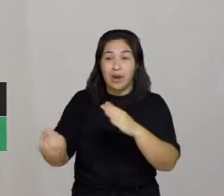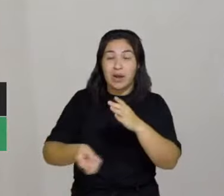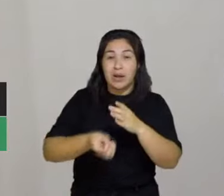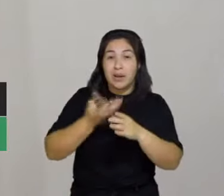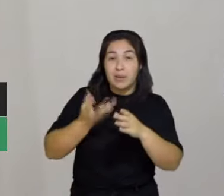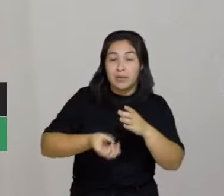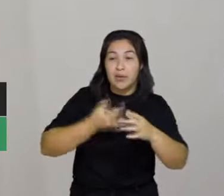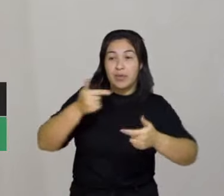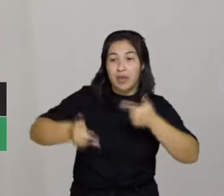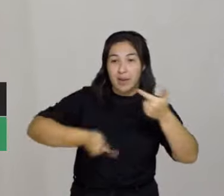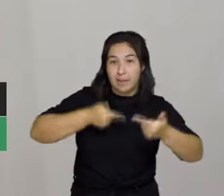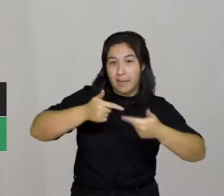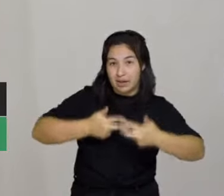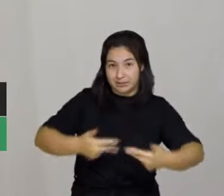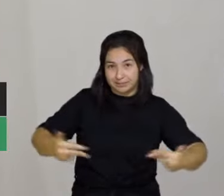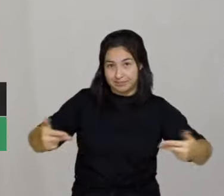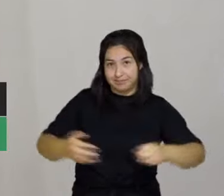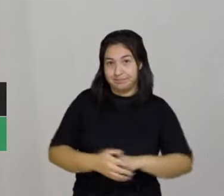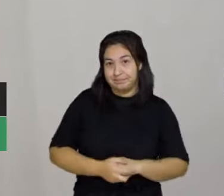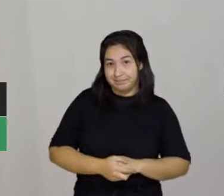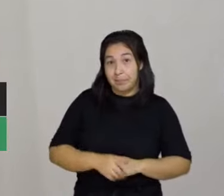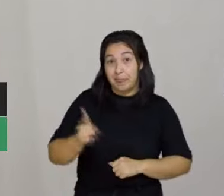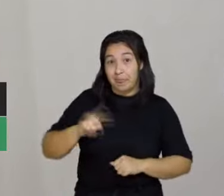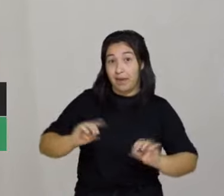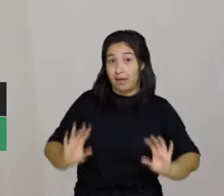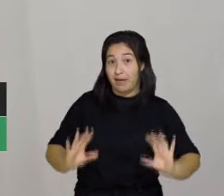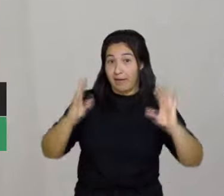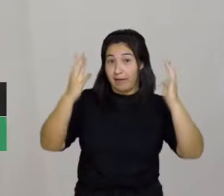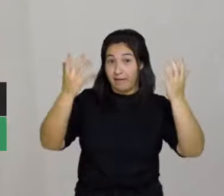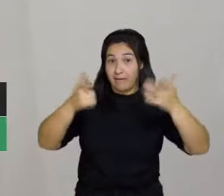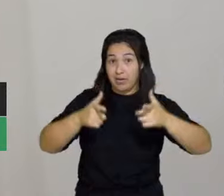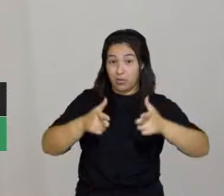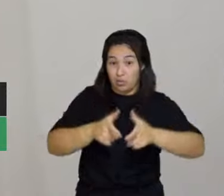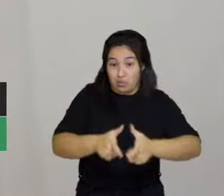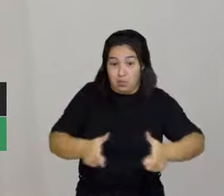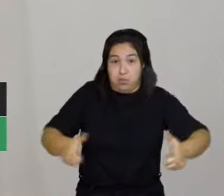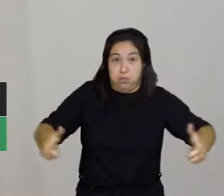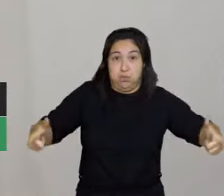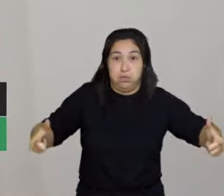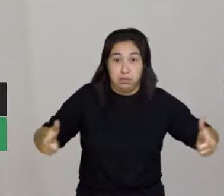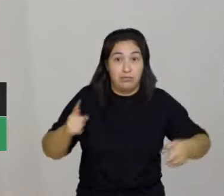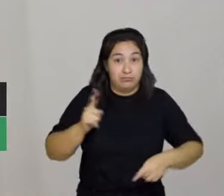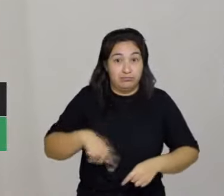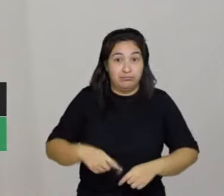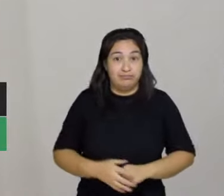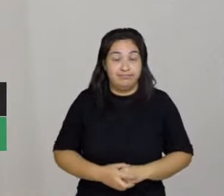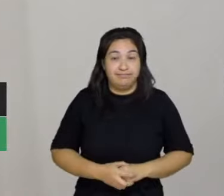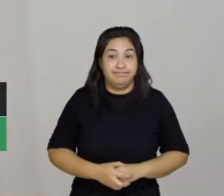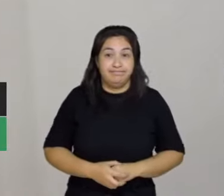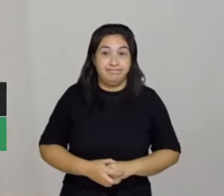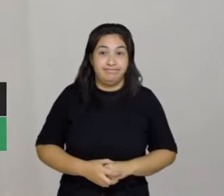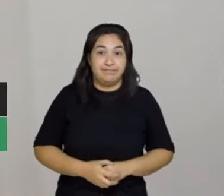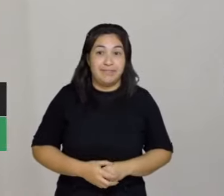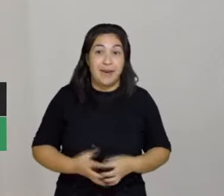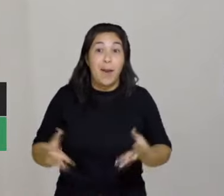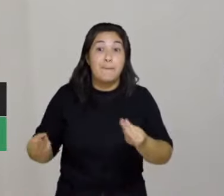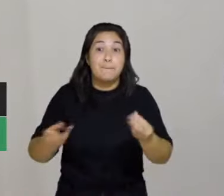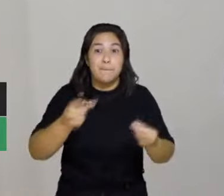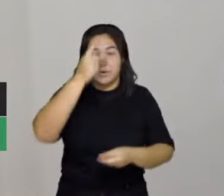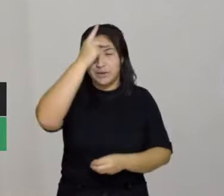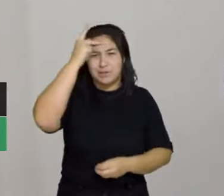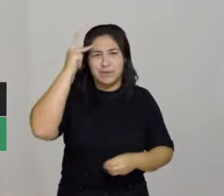renda nesse evento, que é um evento de grande porte, esse evento que é um evento de grande manifestação,